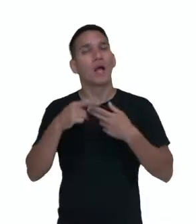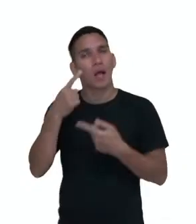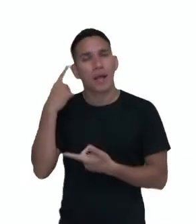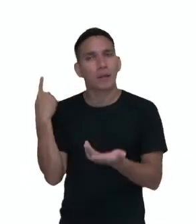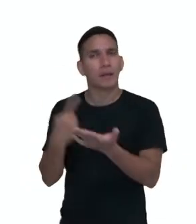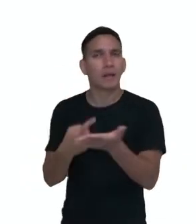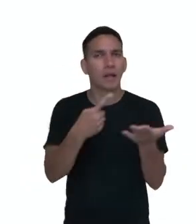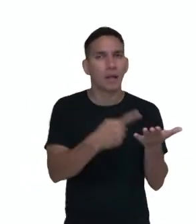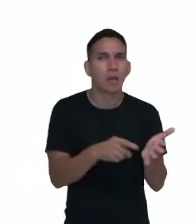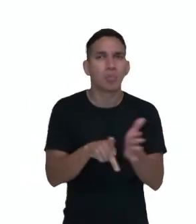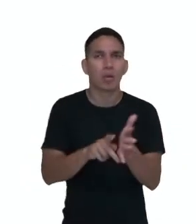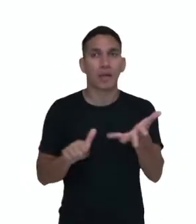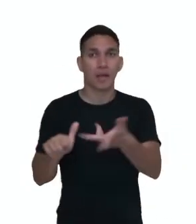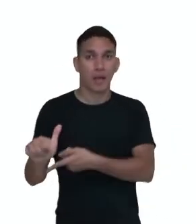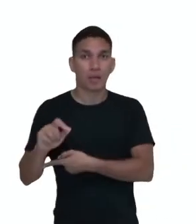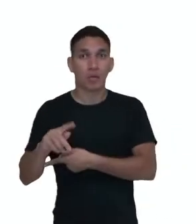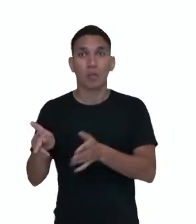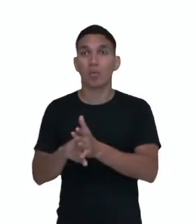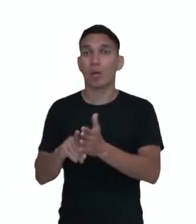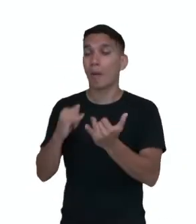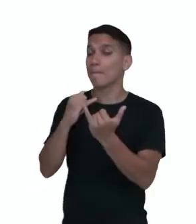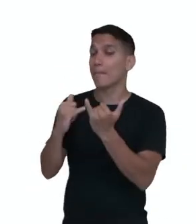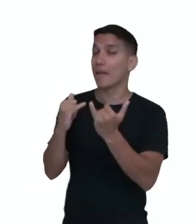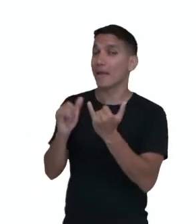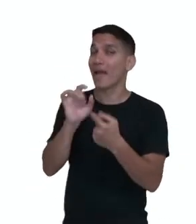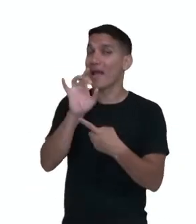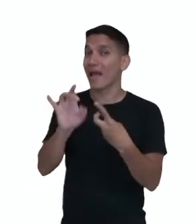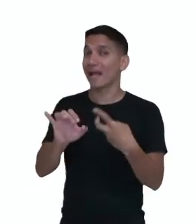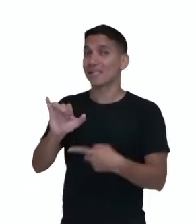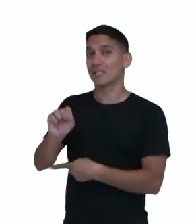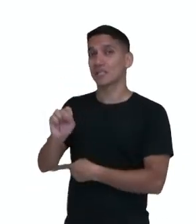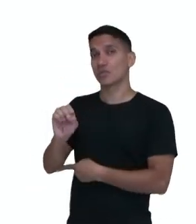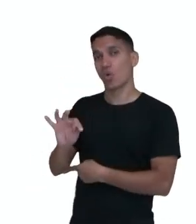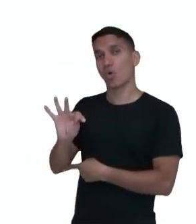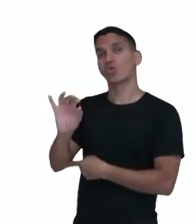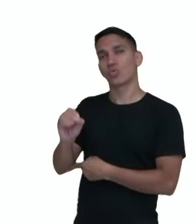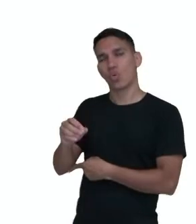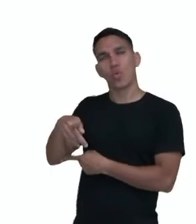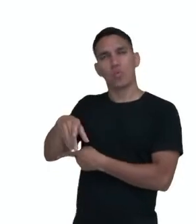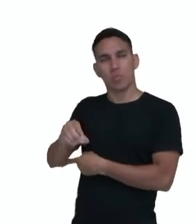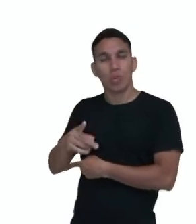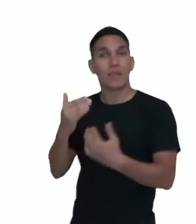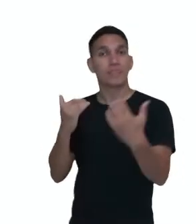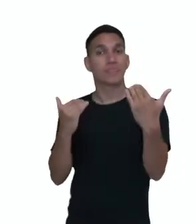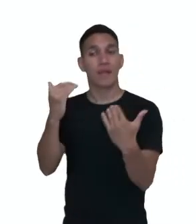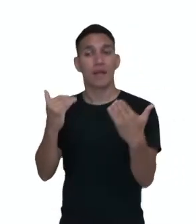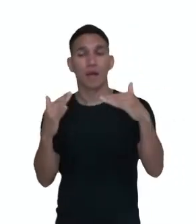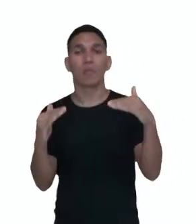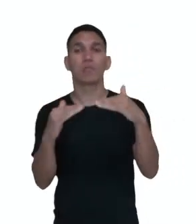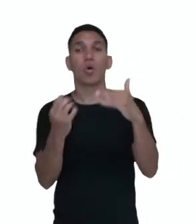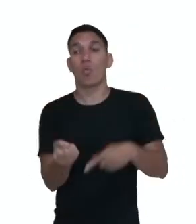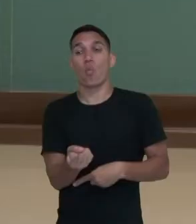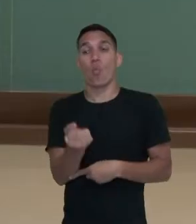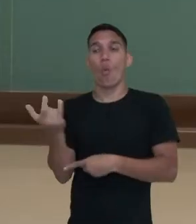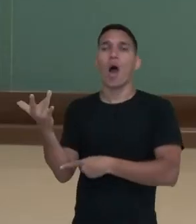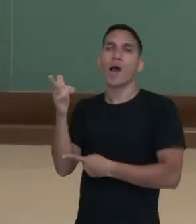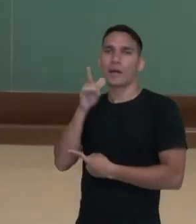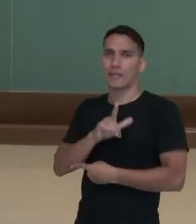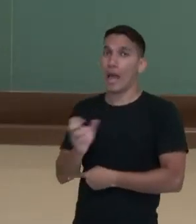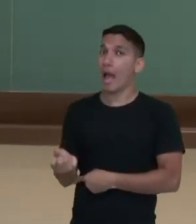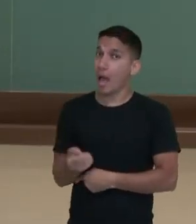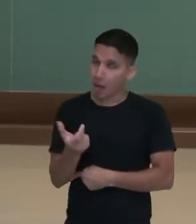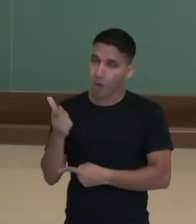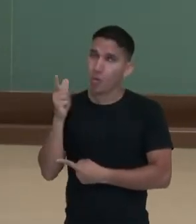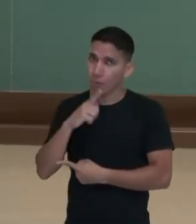determinada pela média ponderada de cada isótopo natural proporcionalmente à sua abundância. Então, temos alguns